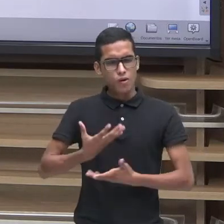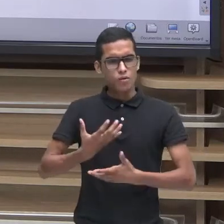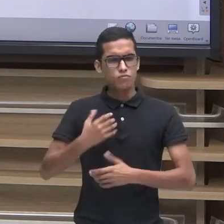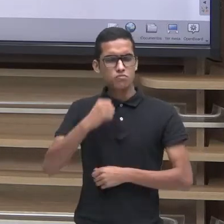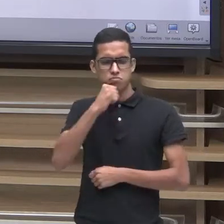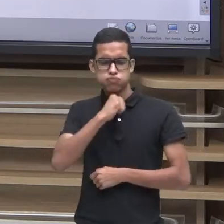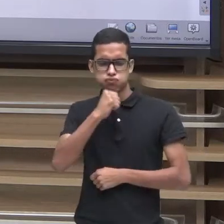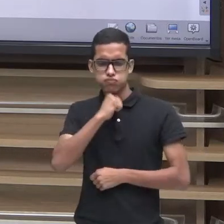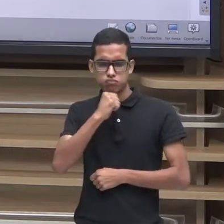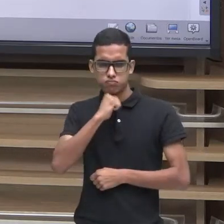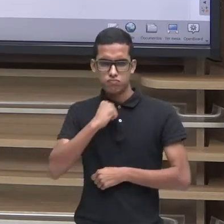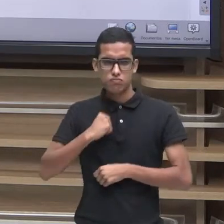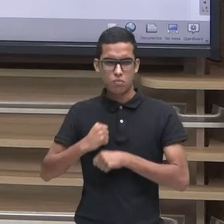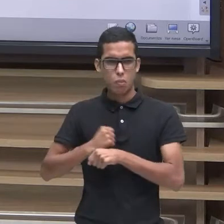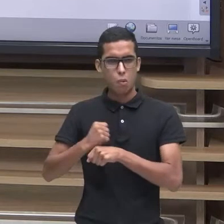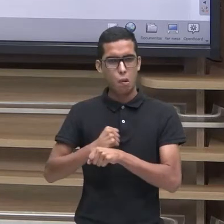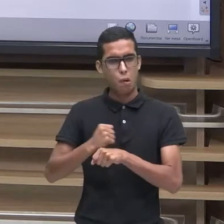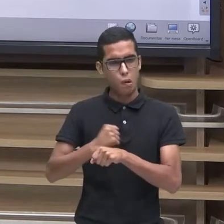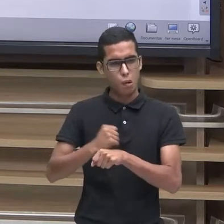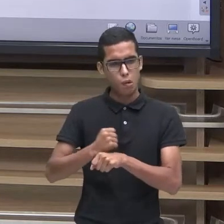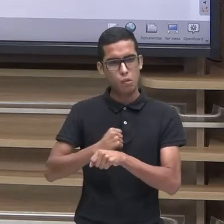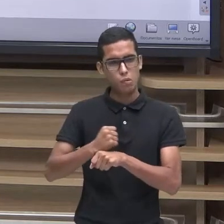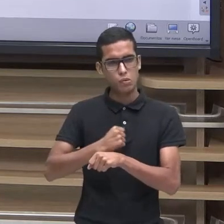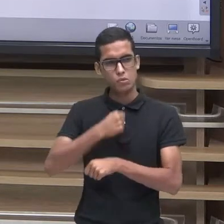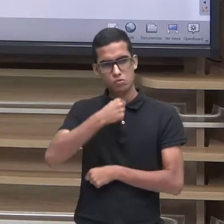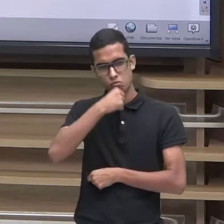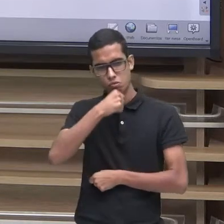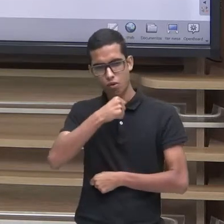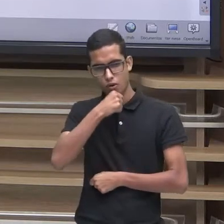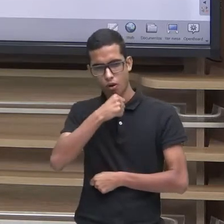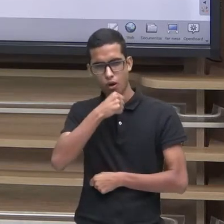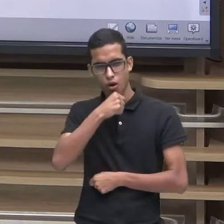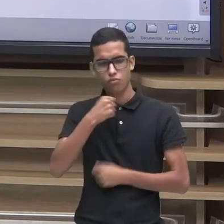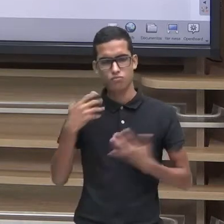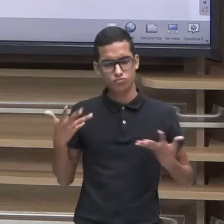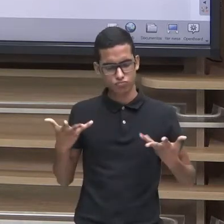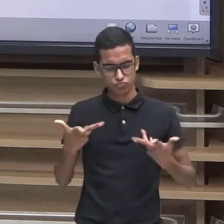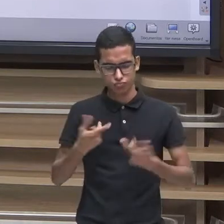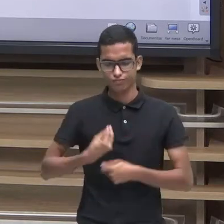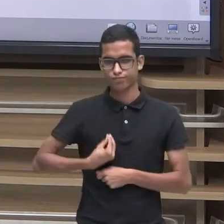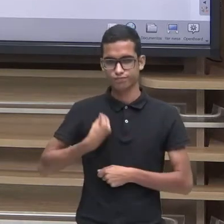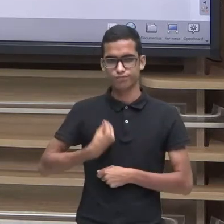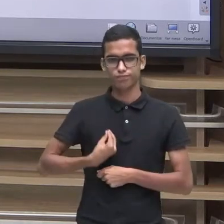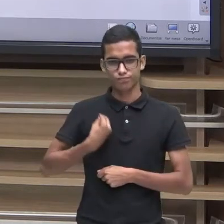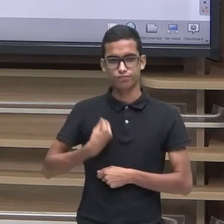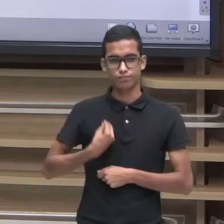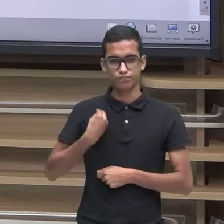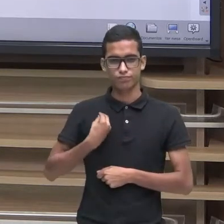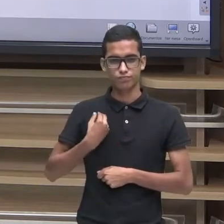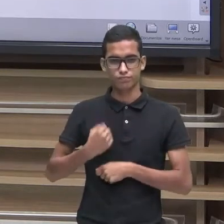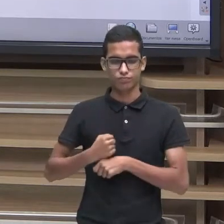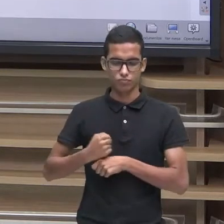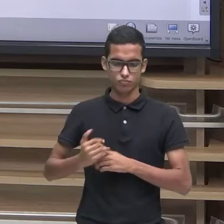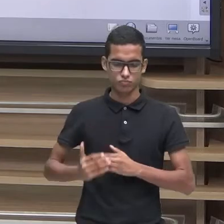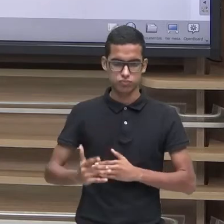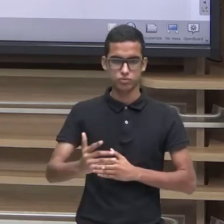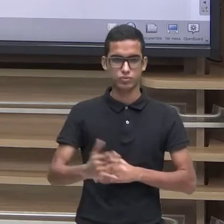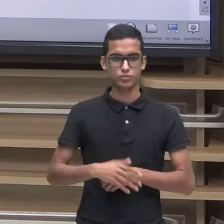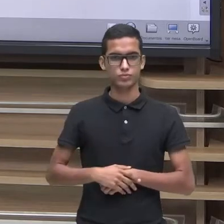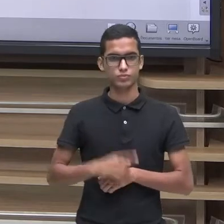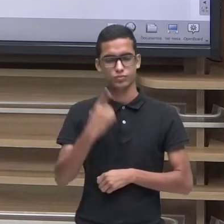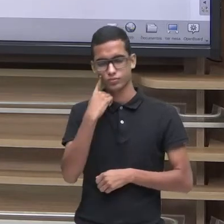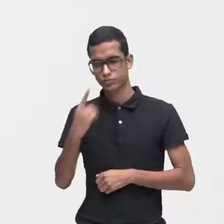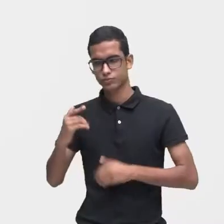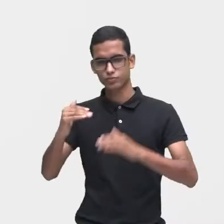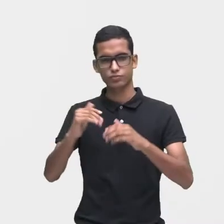envelhecendo com qualidade de vida, tá? E comparação à queda do número de nascimentos. Tem uma tabela seguinte que vai mostrar